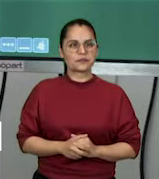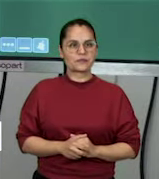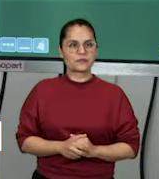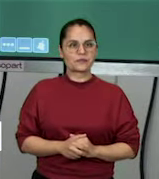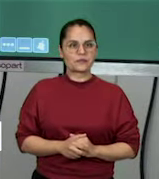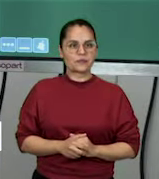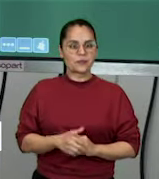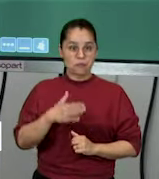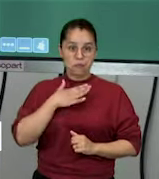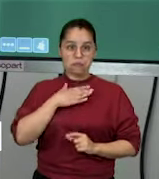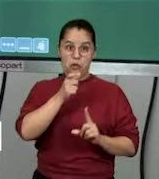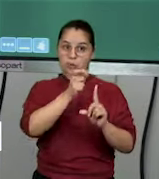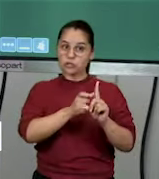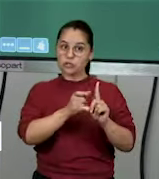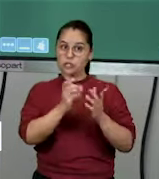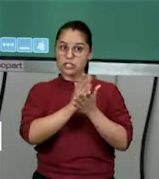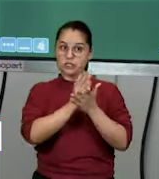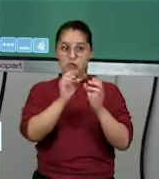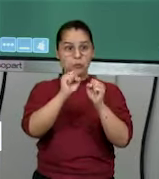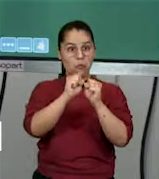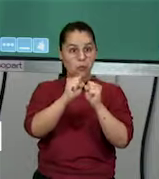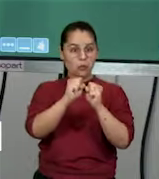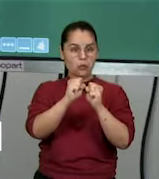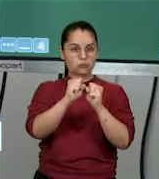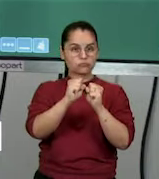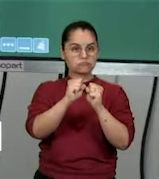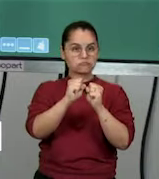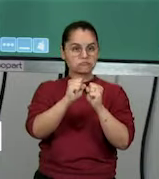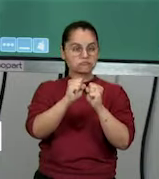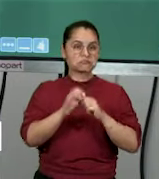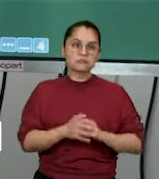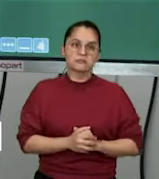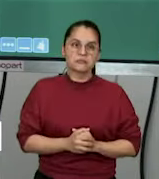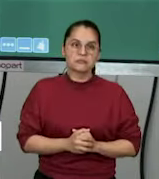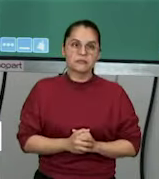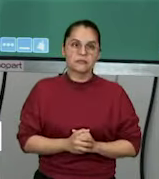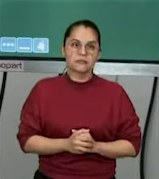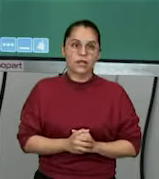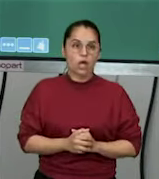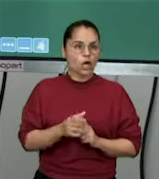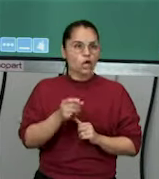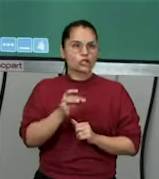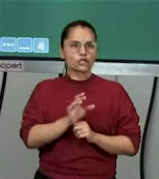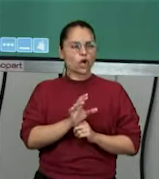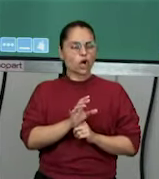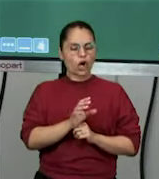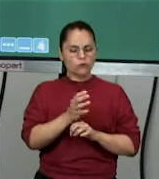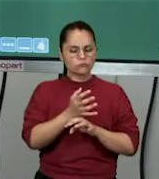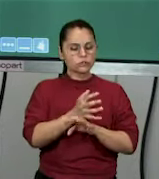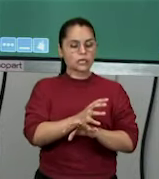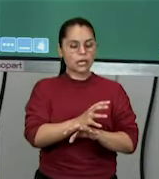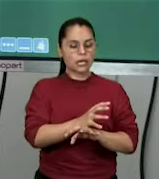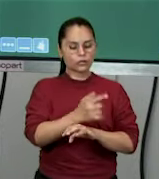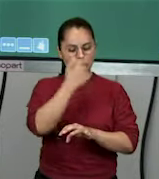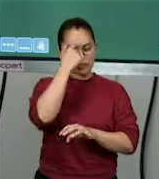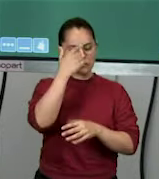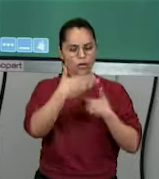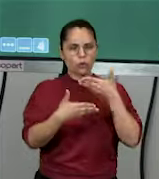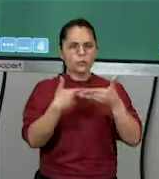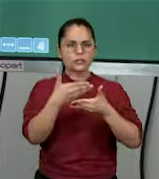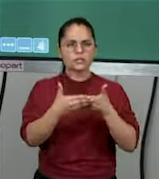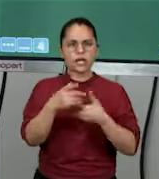que meu personagem, de repente eu possa construir um esqueleto do personagem, pensar num processo. Olha, eu tenho